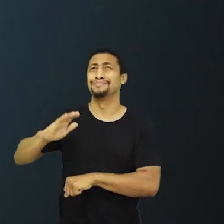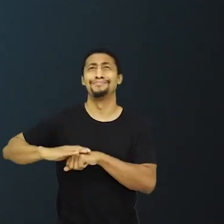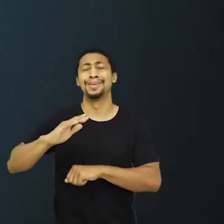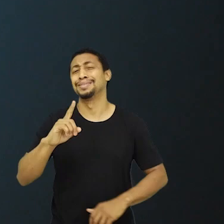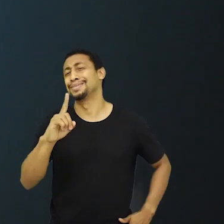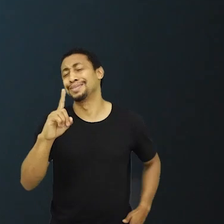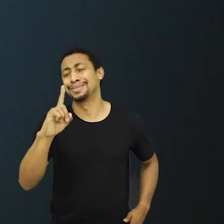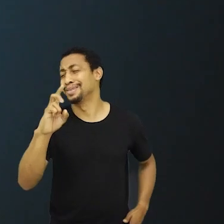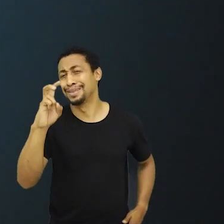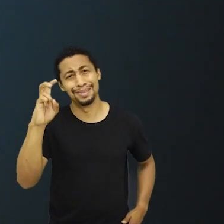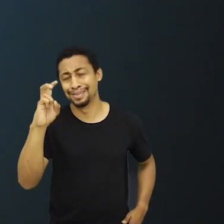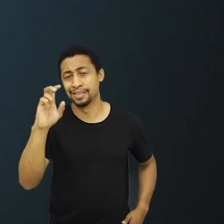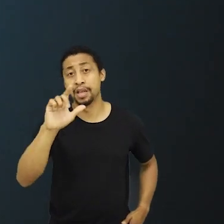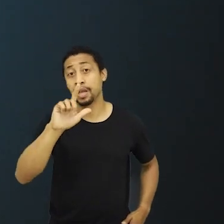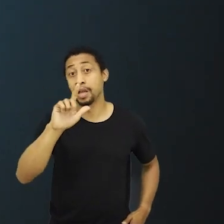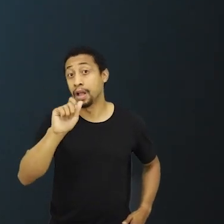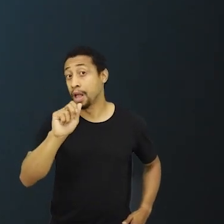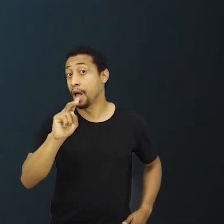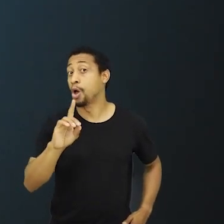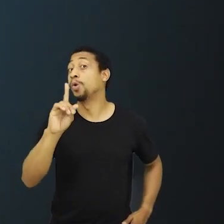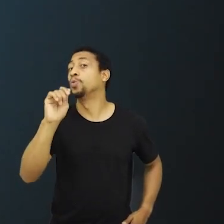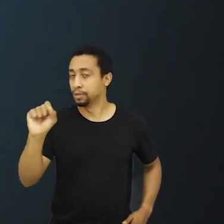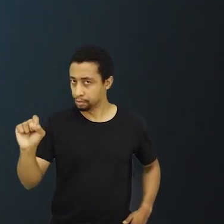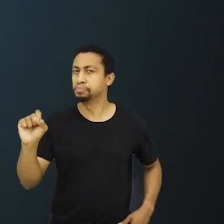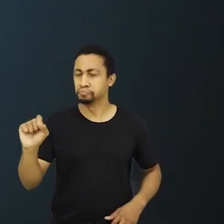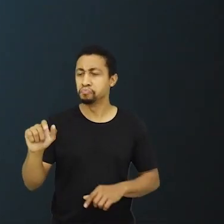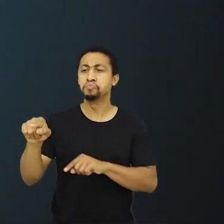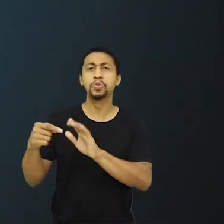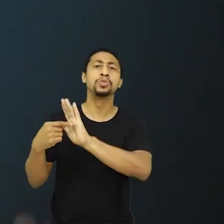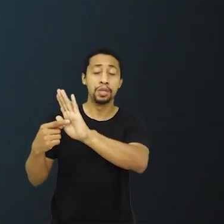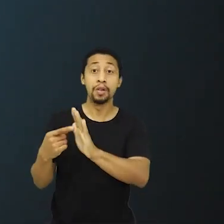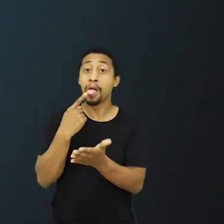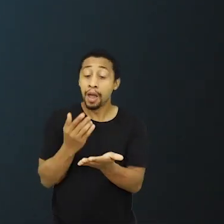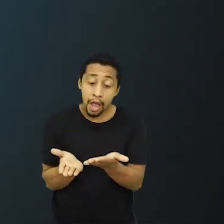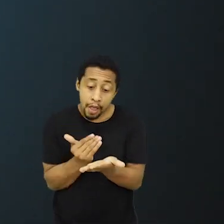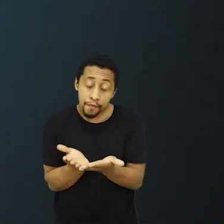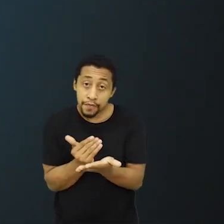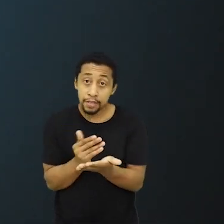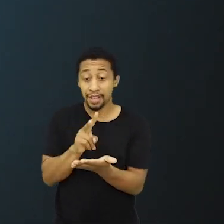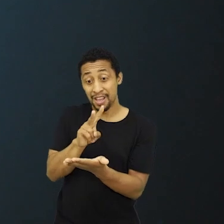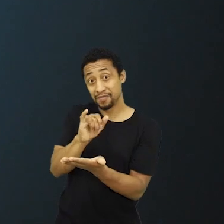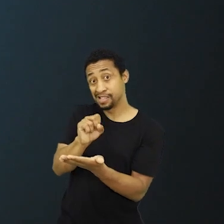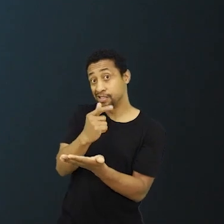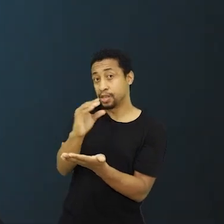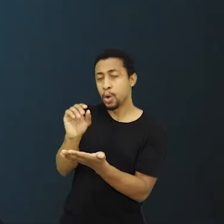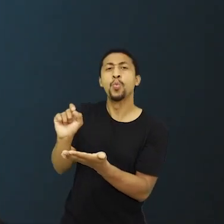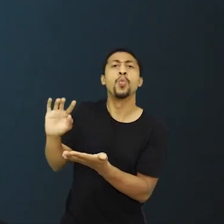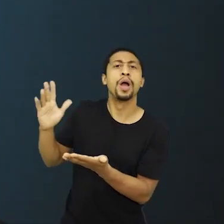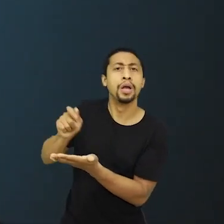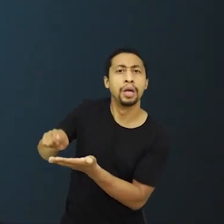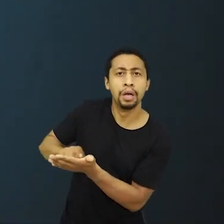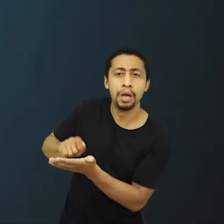15 laudas explicando quem foi o Vladimir Herzog na revista Visão, o que era a revista Visão na década de 70 no Brasil.